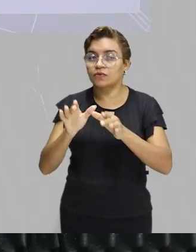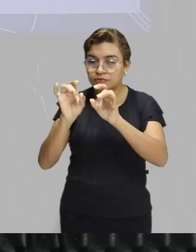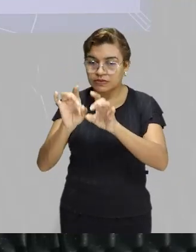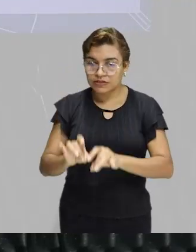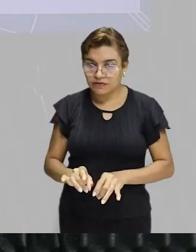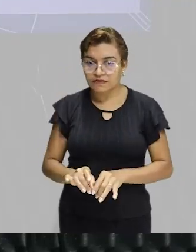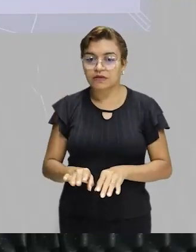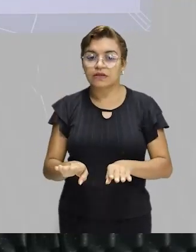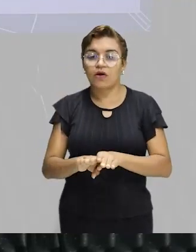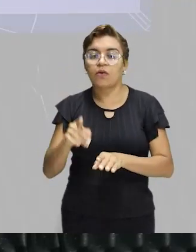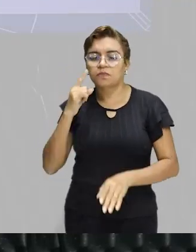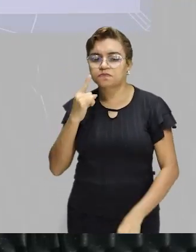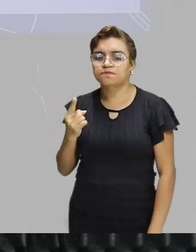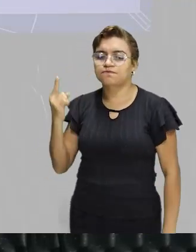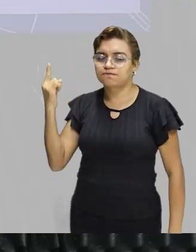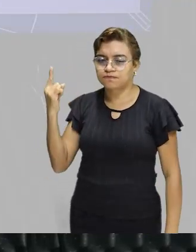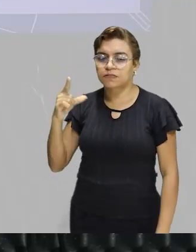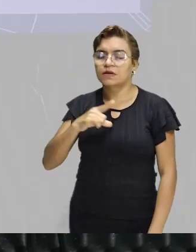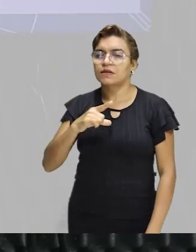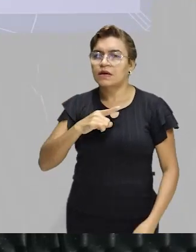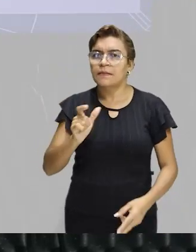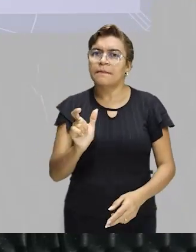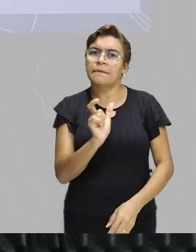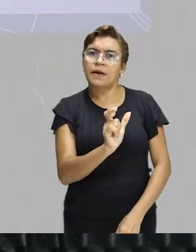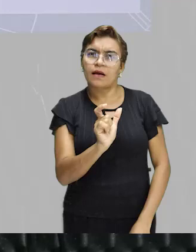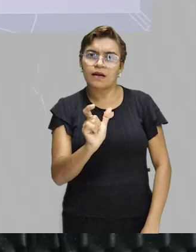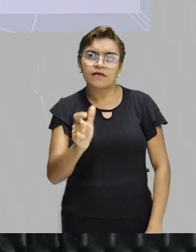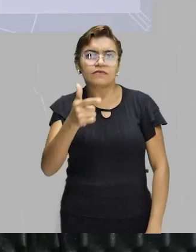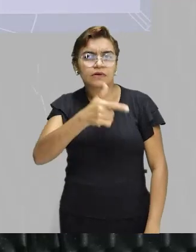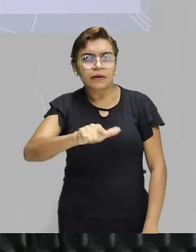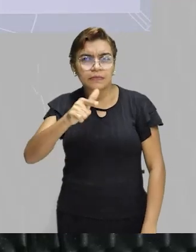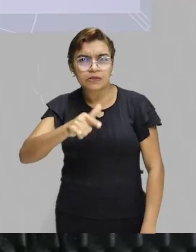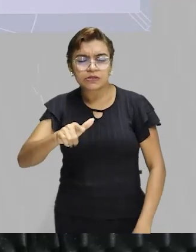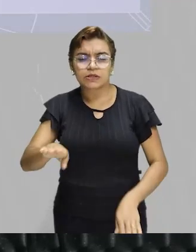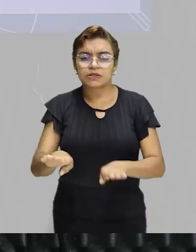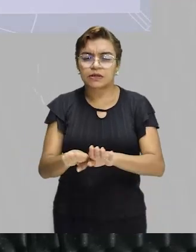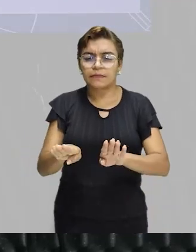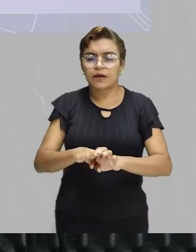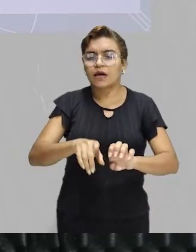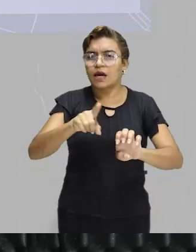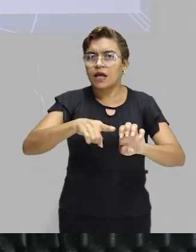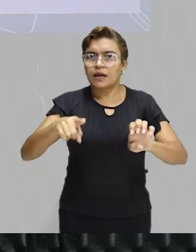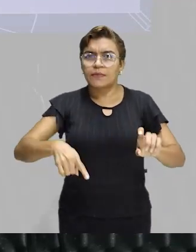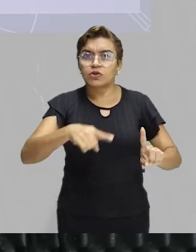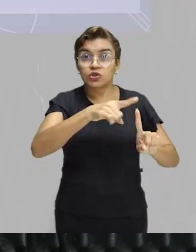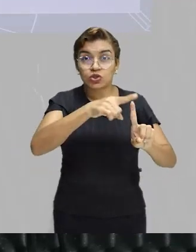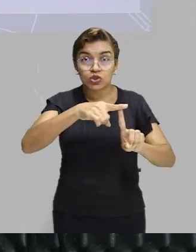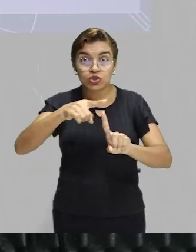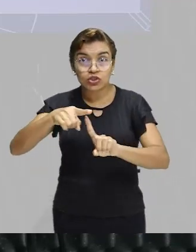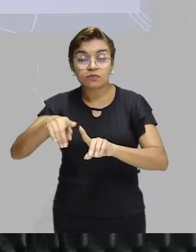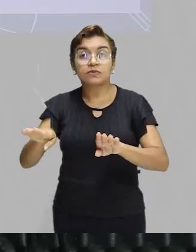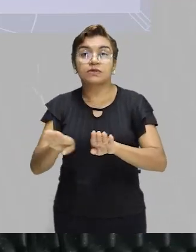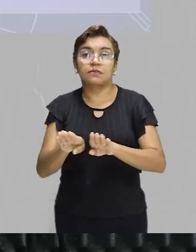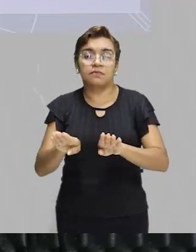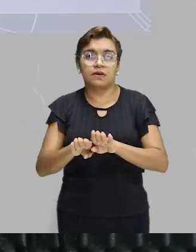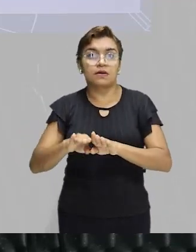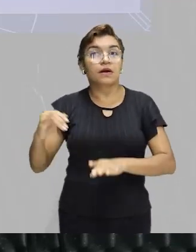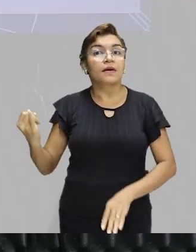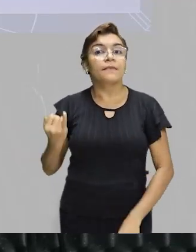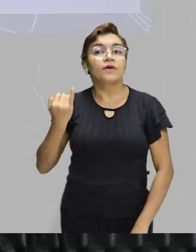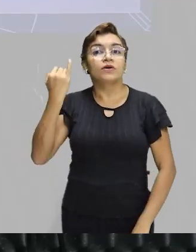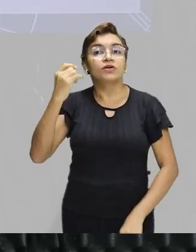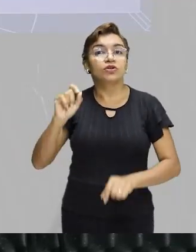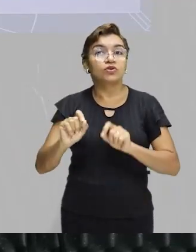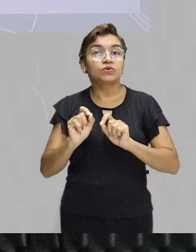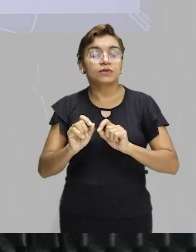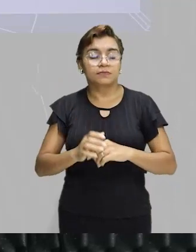palavras repetidas, a predição e a inferência, os elementos tipográficos e uma coisa muito importante que não apareceu